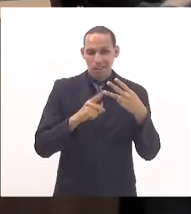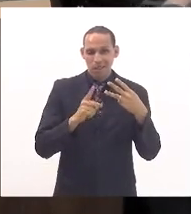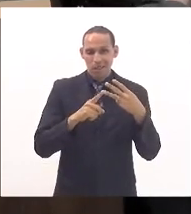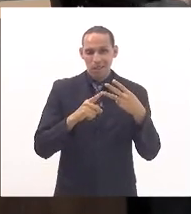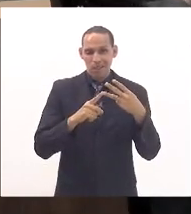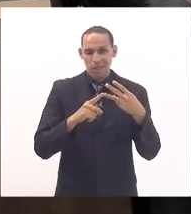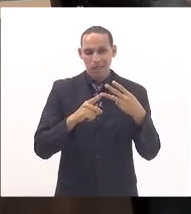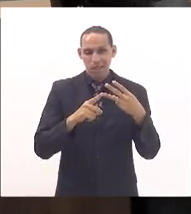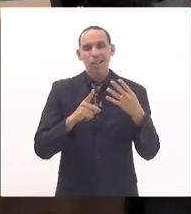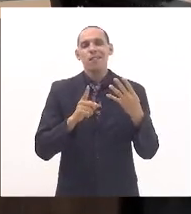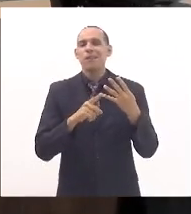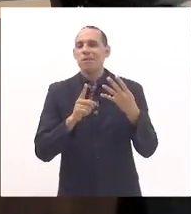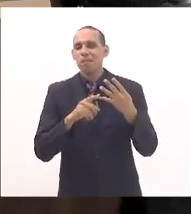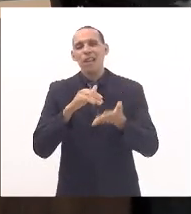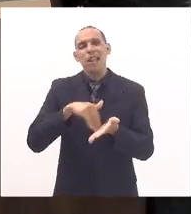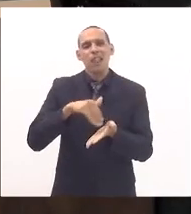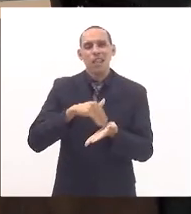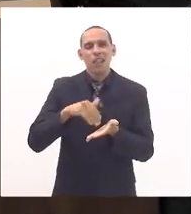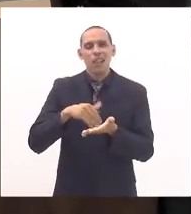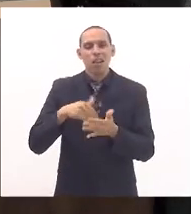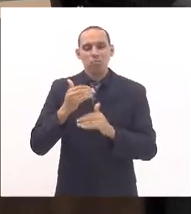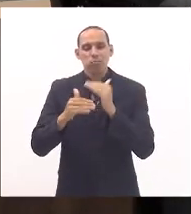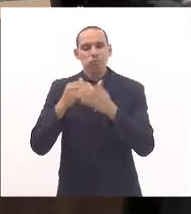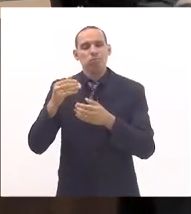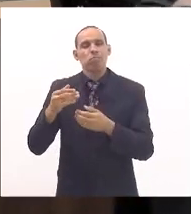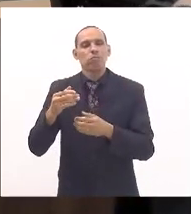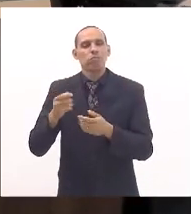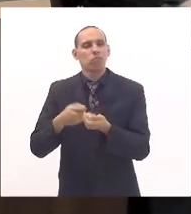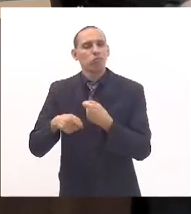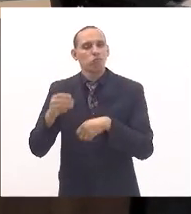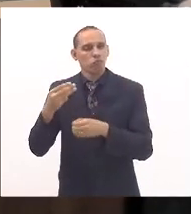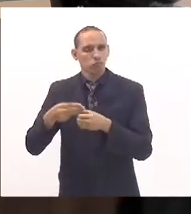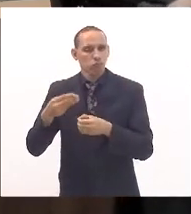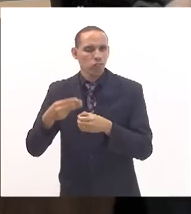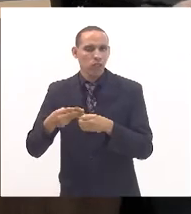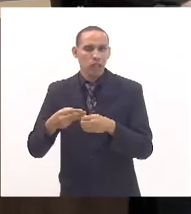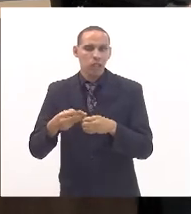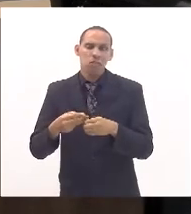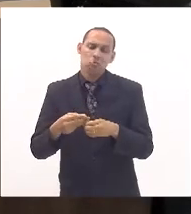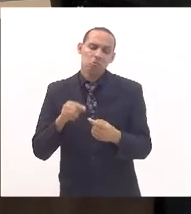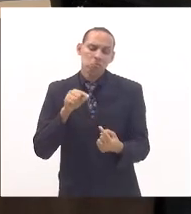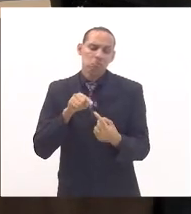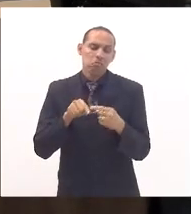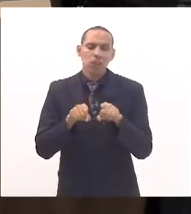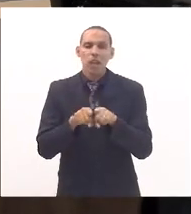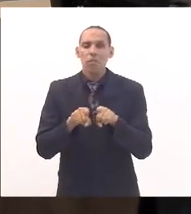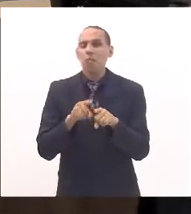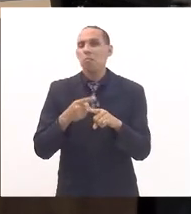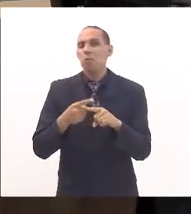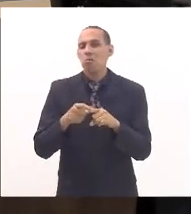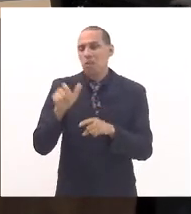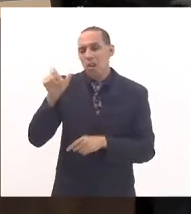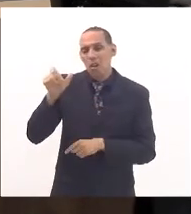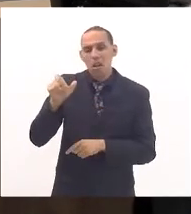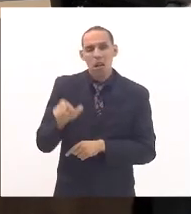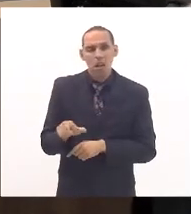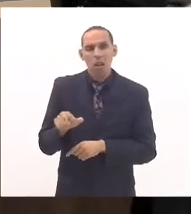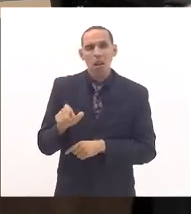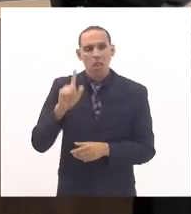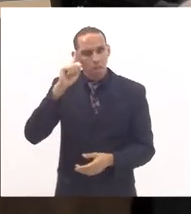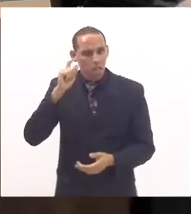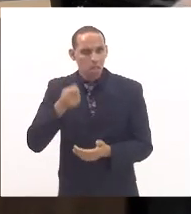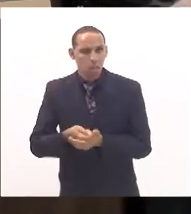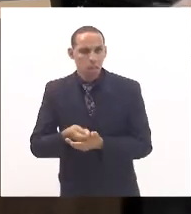do município também se mostrou bastante simpática, visto que não compete a ela dar